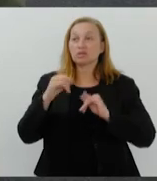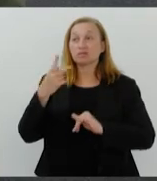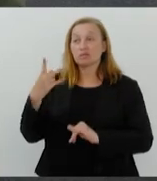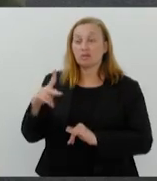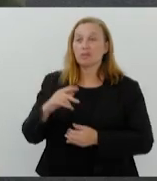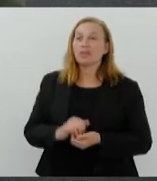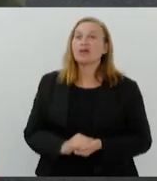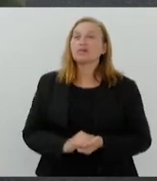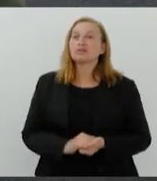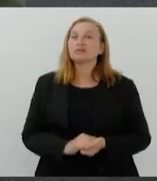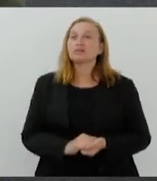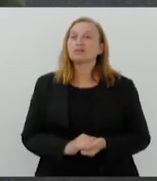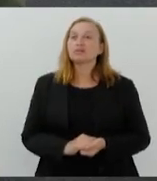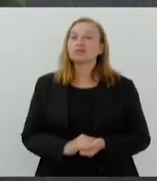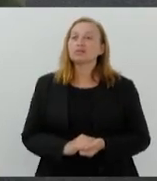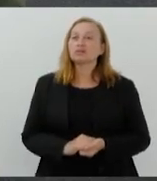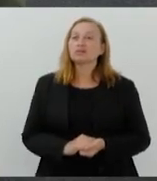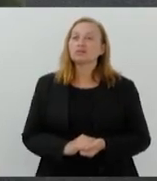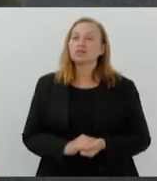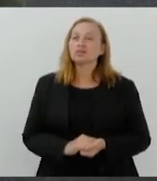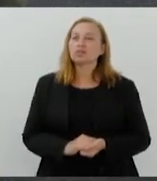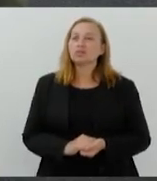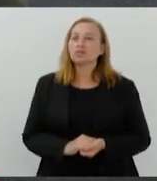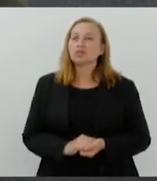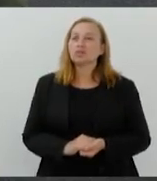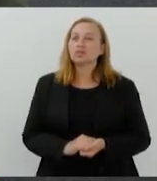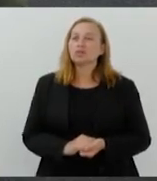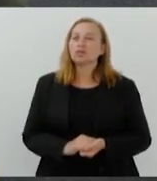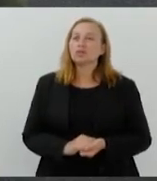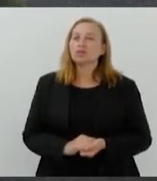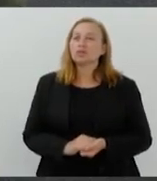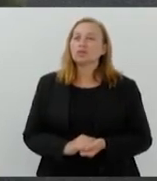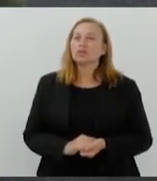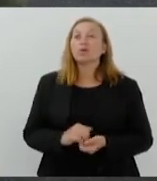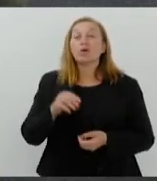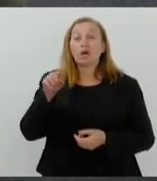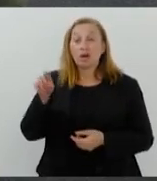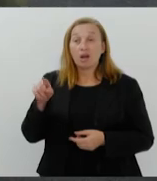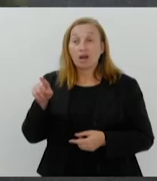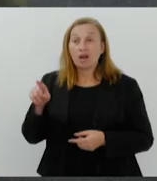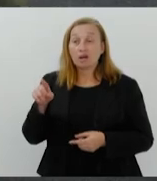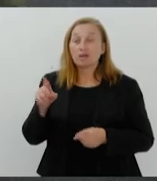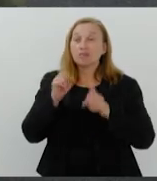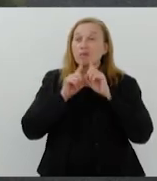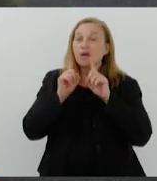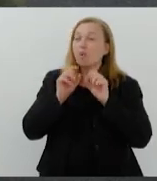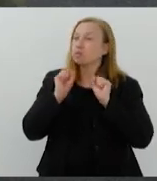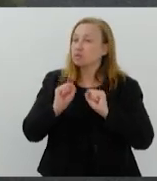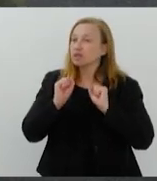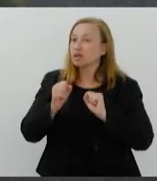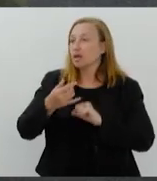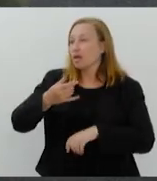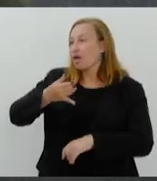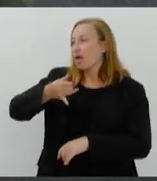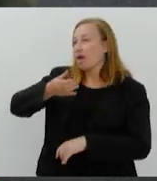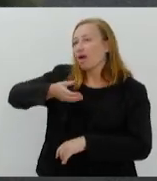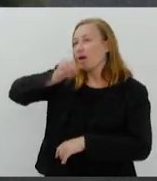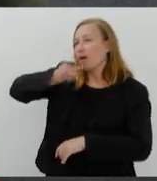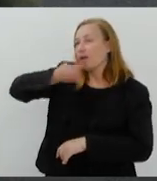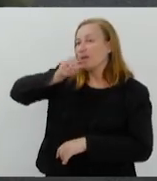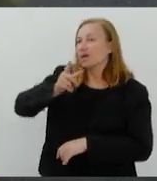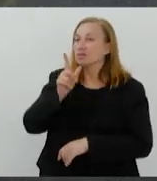que os boizinhos dele, lá de Macaé, vão poder continuar bebendo a água do Rio Macaé,